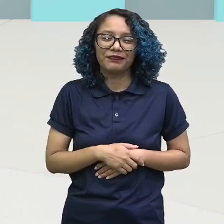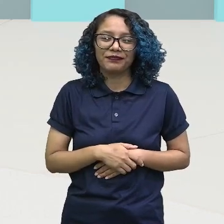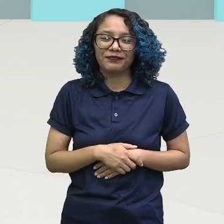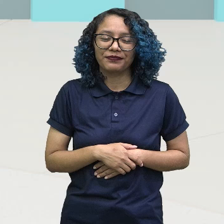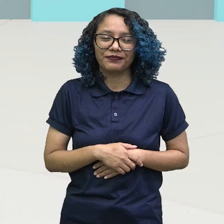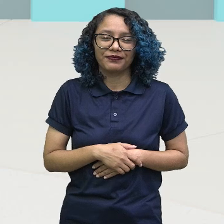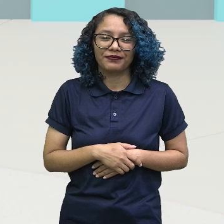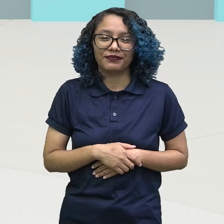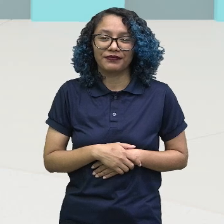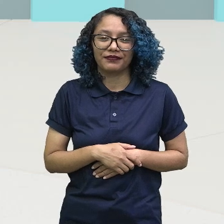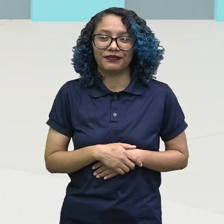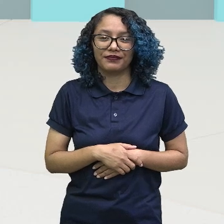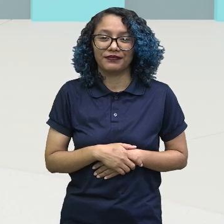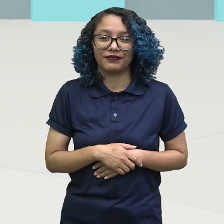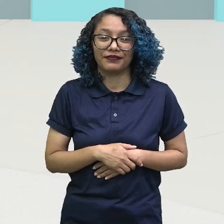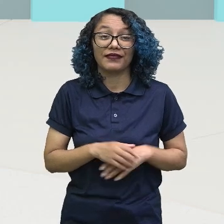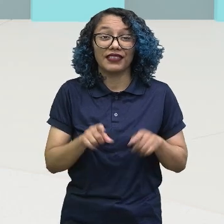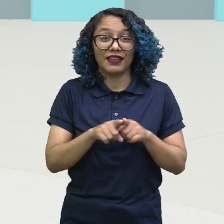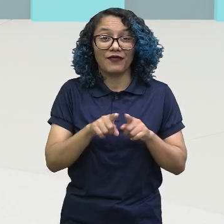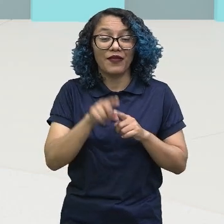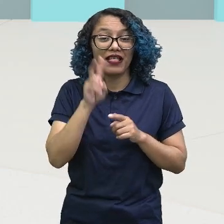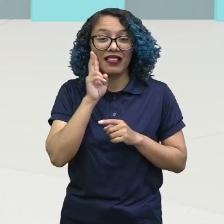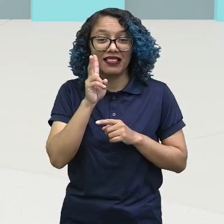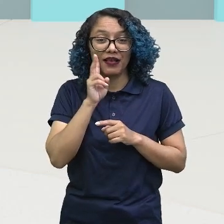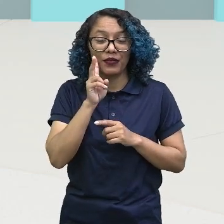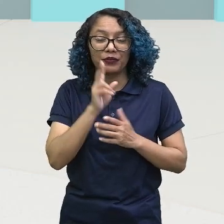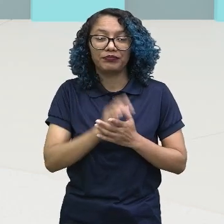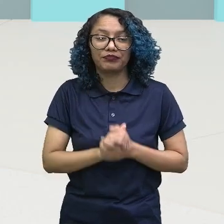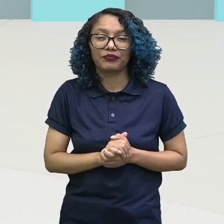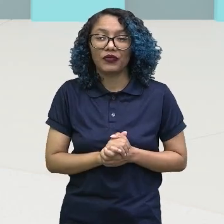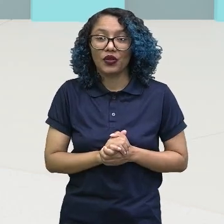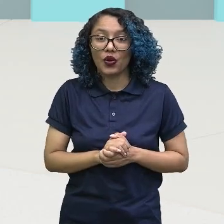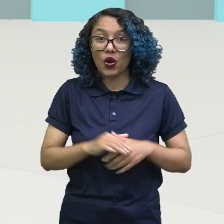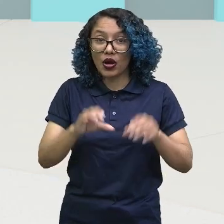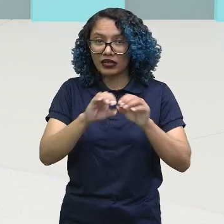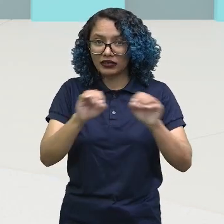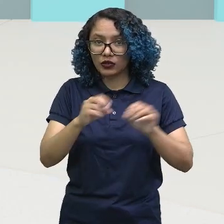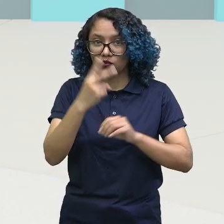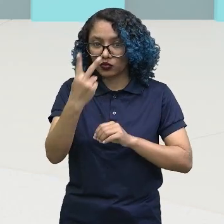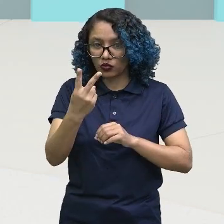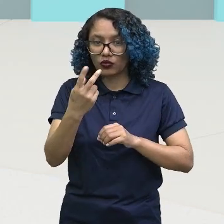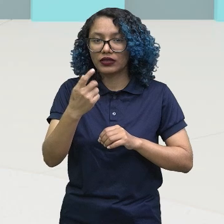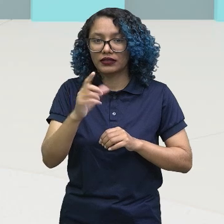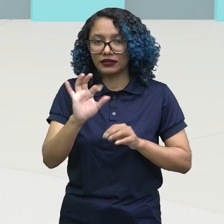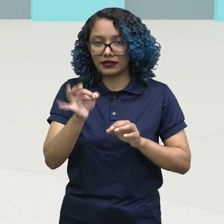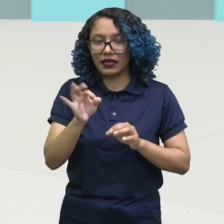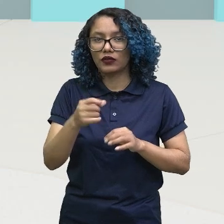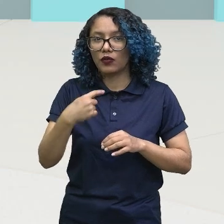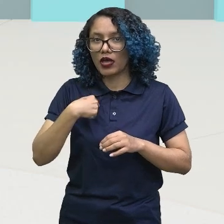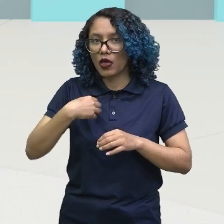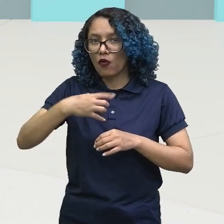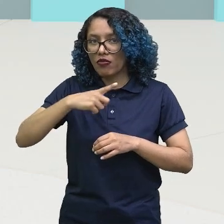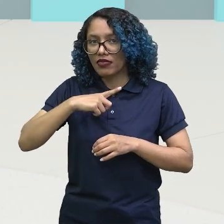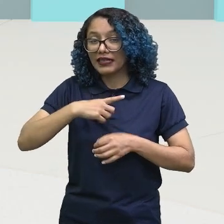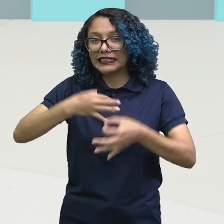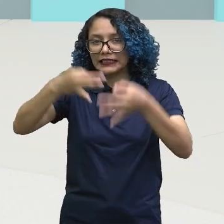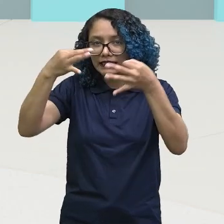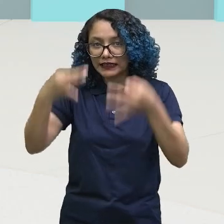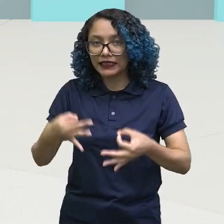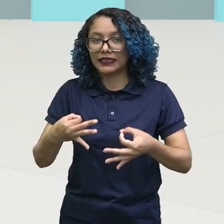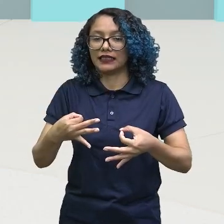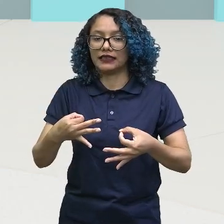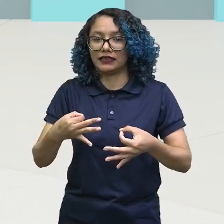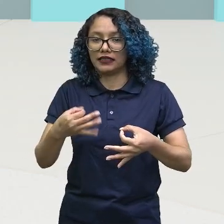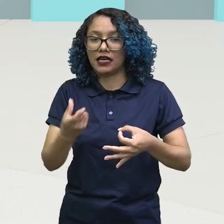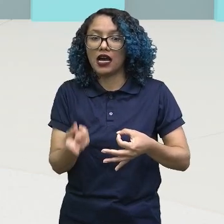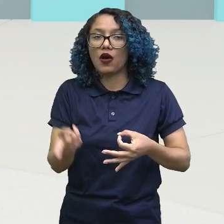Aí, só lembra lá o que eu falei. Nós temos duas orações aí, não é? Eu tenho certeza. Está ali o verbo ter. E a